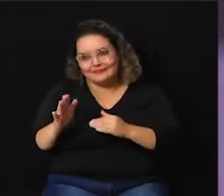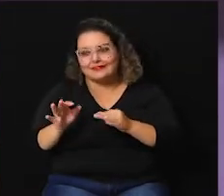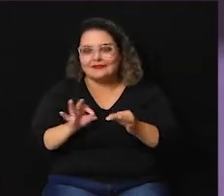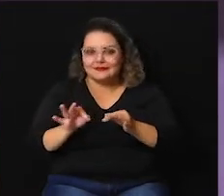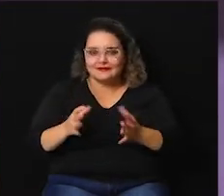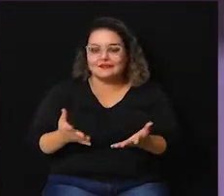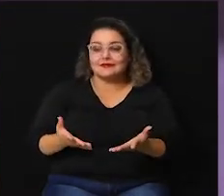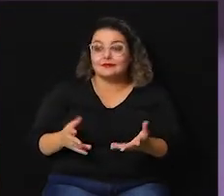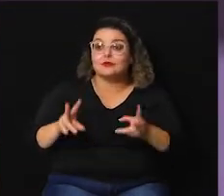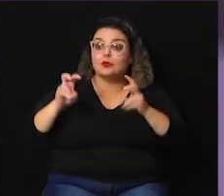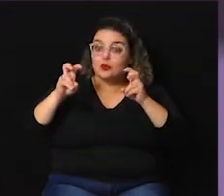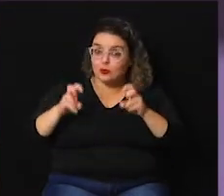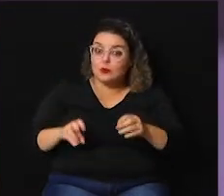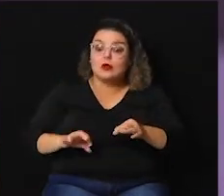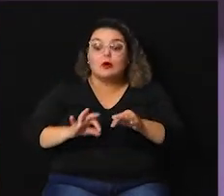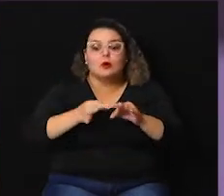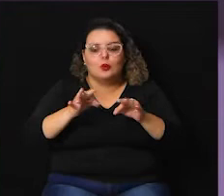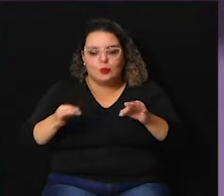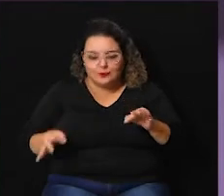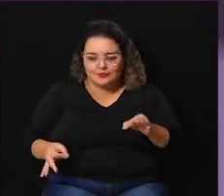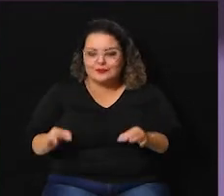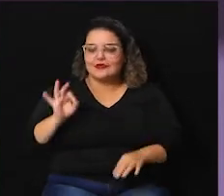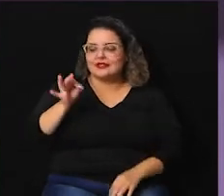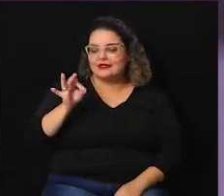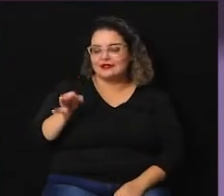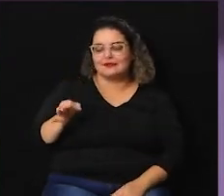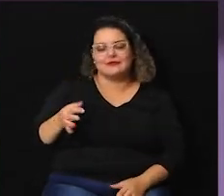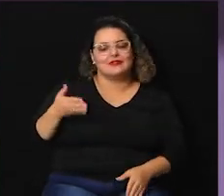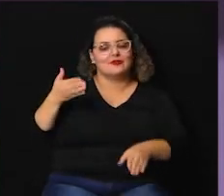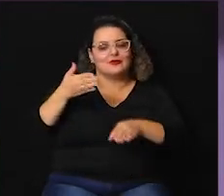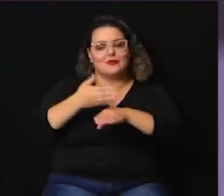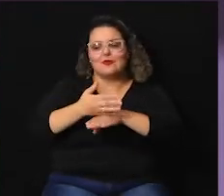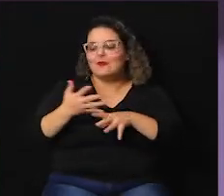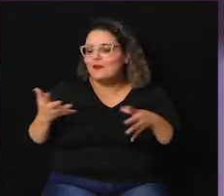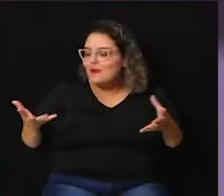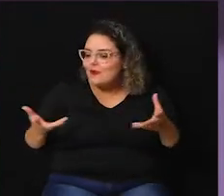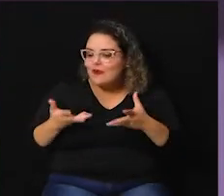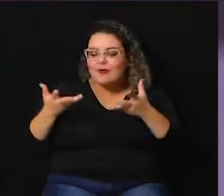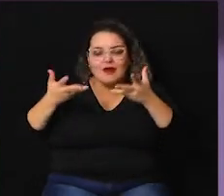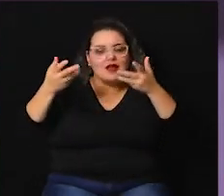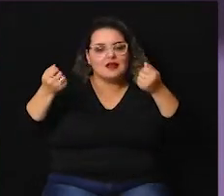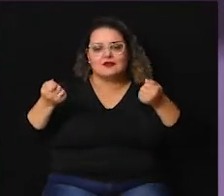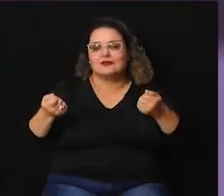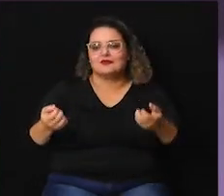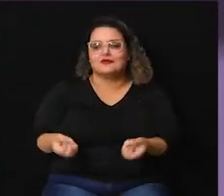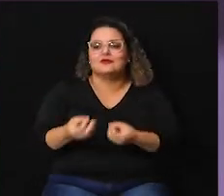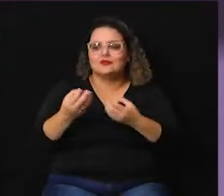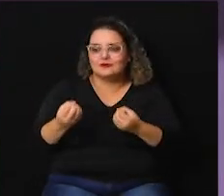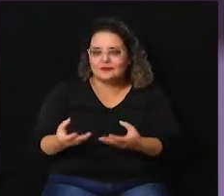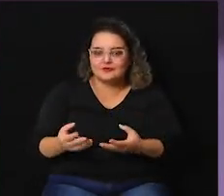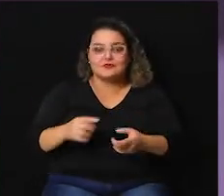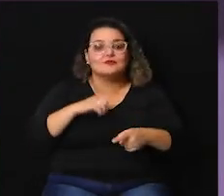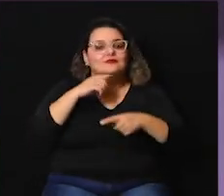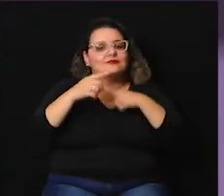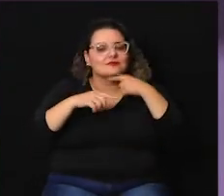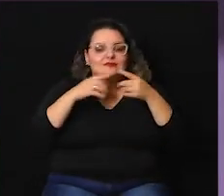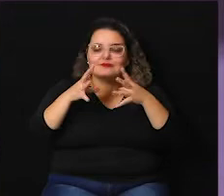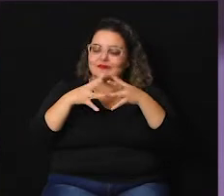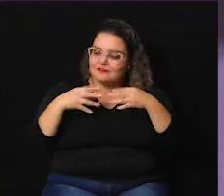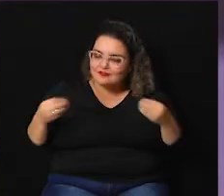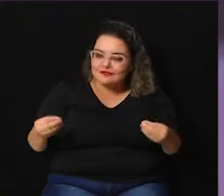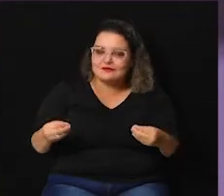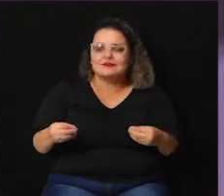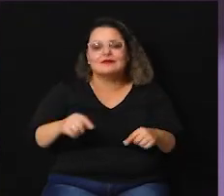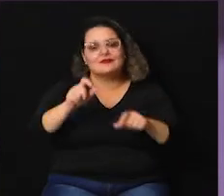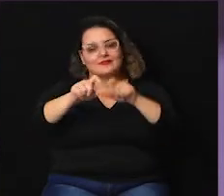que o previsto, porque o assunto rendeu e tenha certeza que foi uma participação muito rica de informação. Tirou todas as minhas